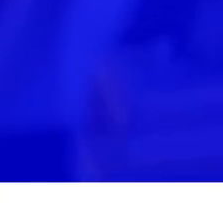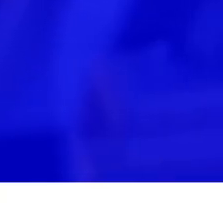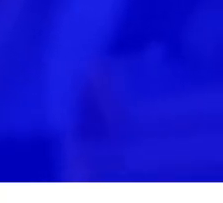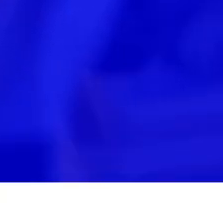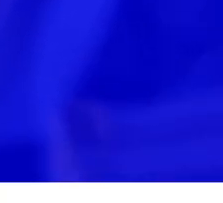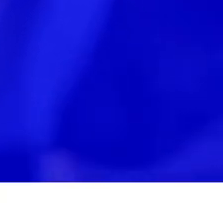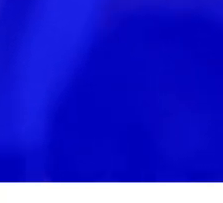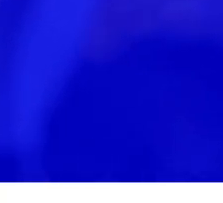Legenda Zanotto